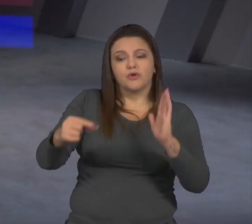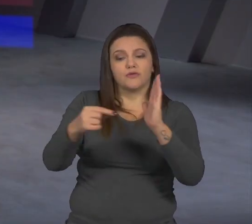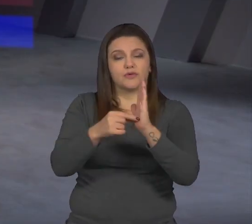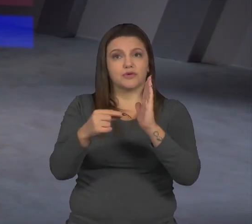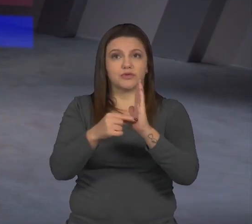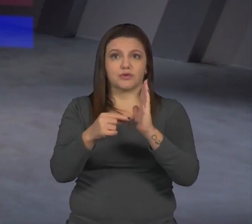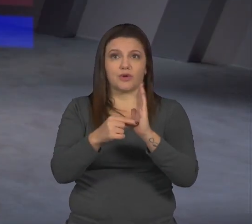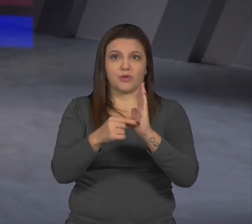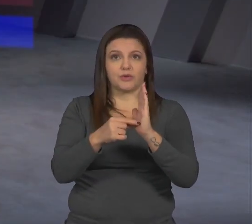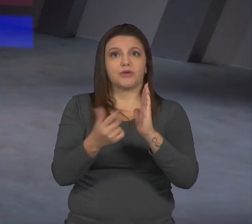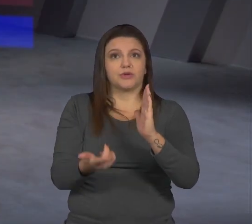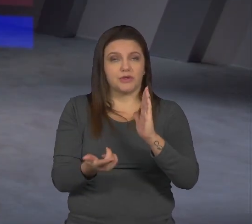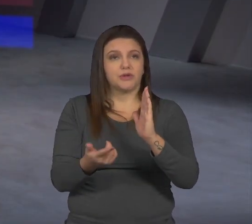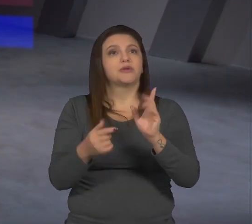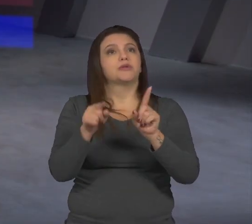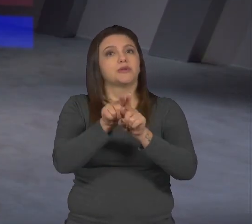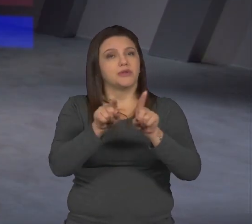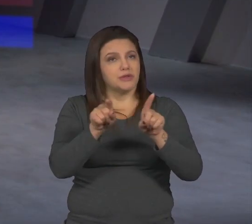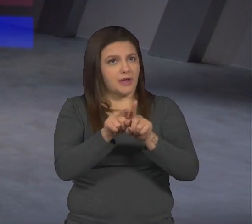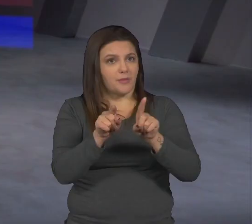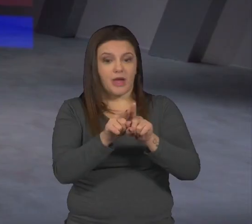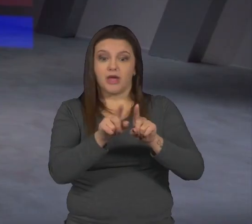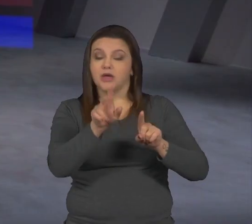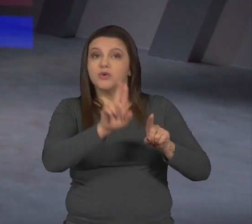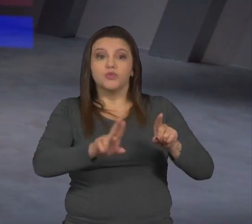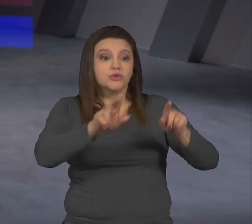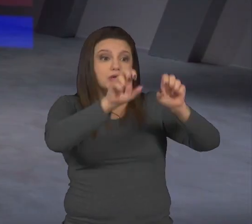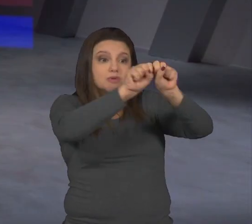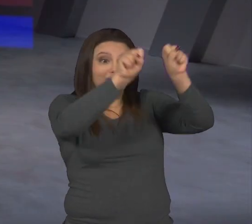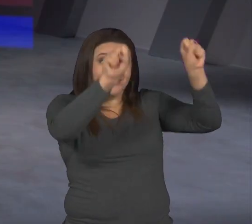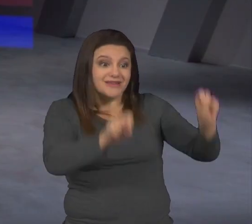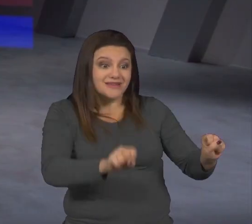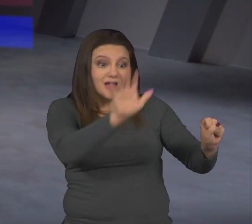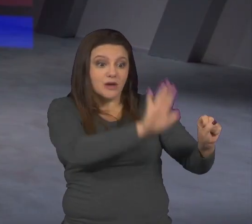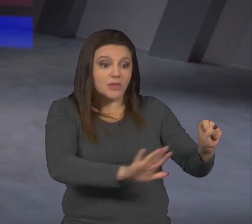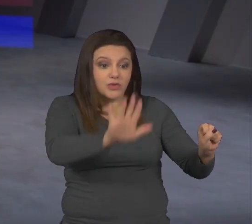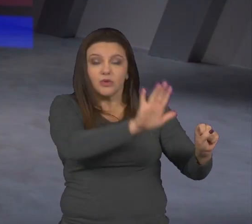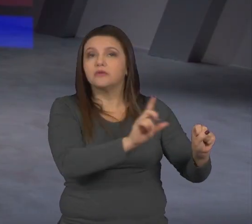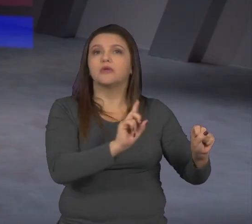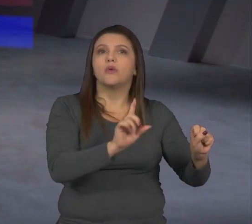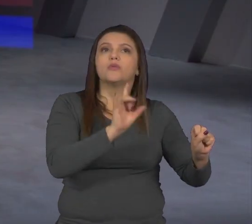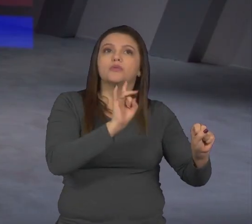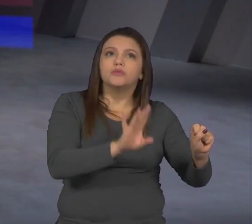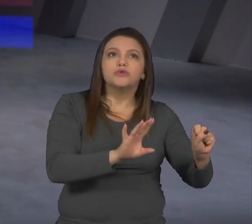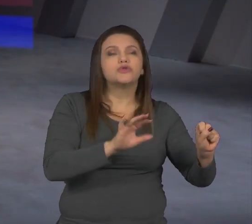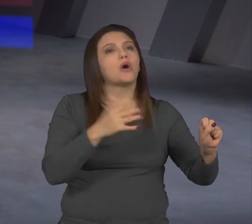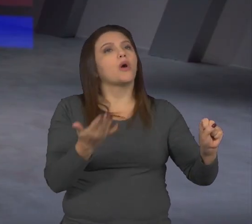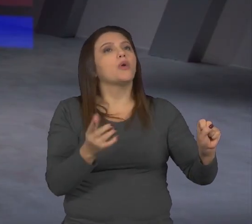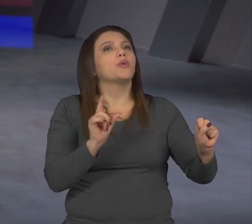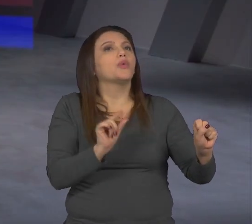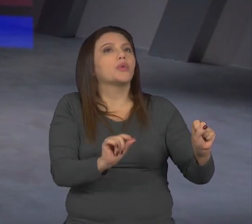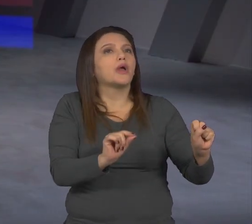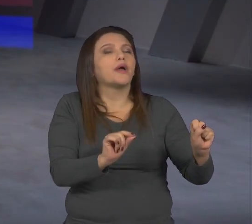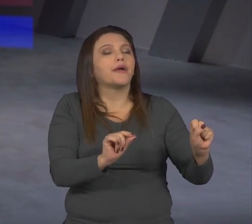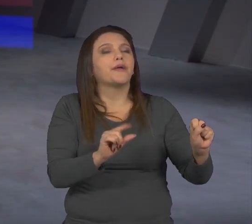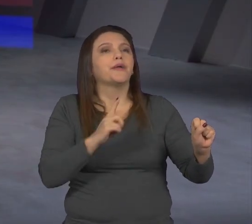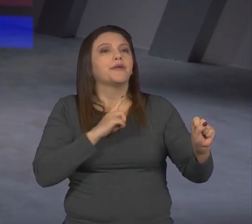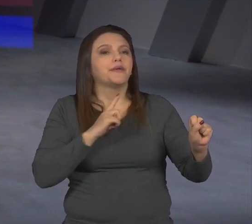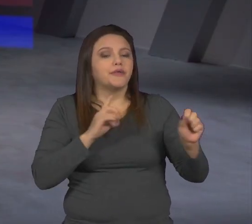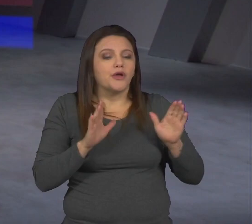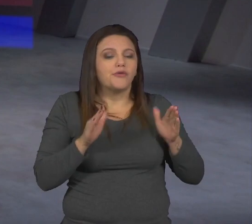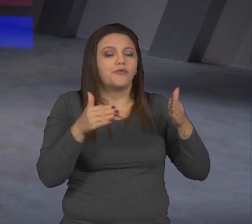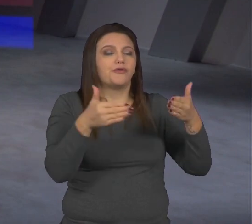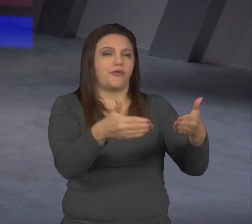abaixo do sistema. Eu não estou reusando o sistema inteiro, mas estou reusando o que a gente chama de aplicação, que seria, vou pegar